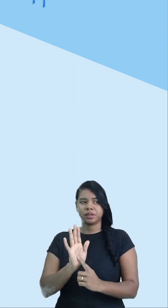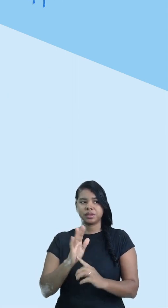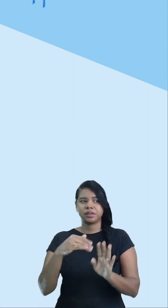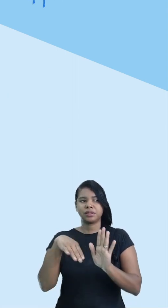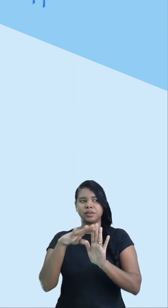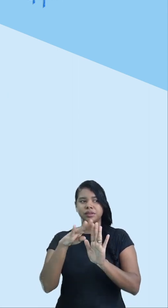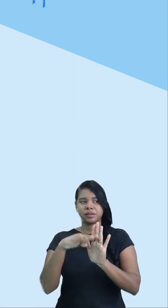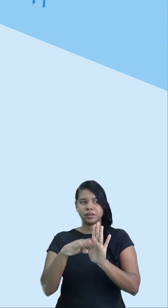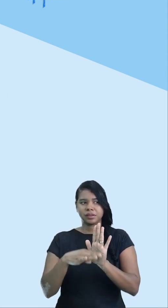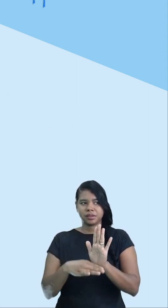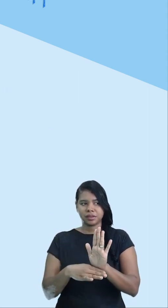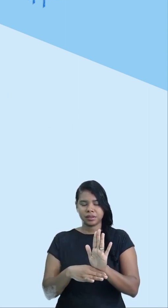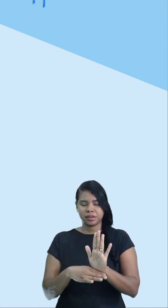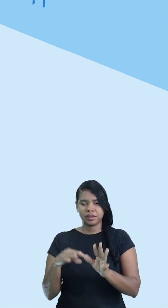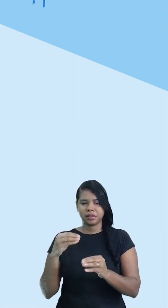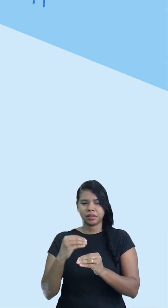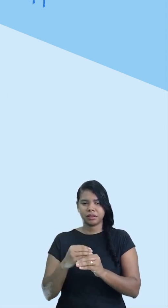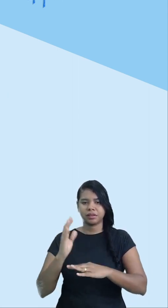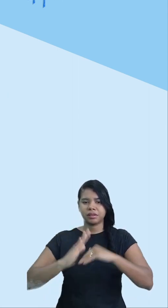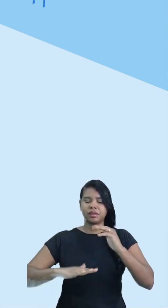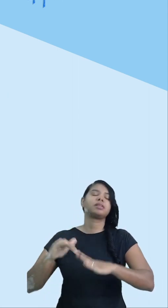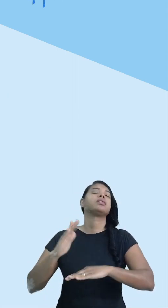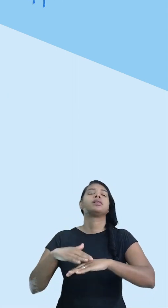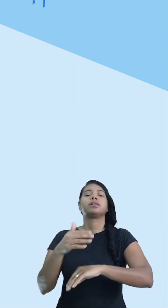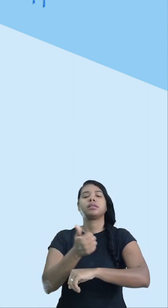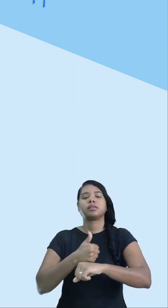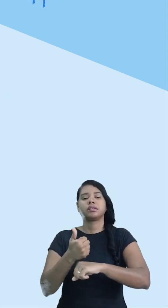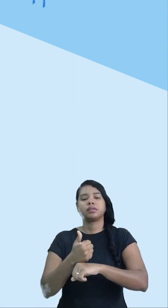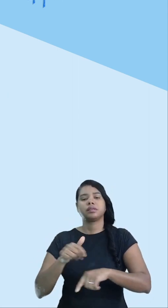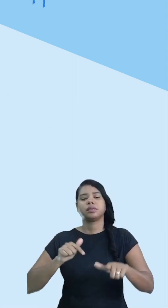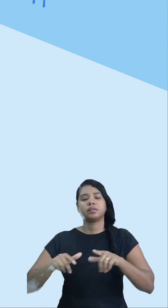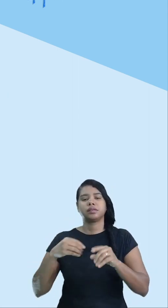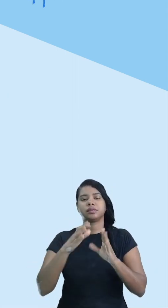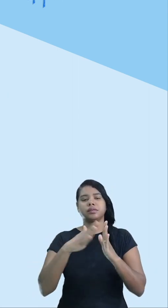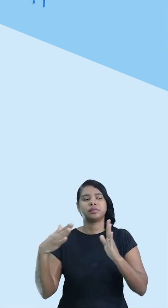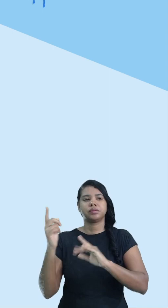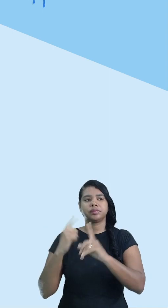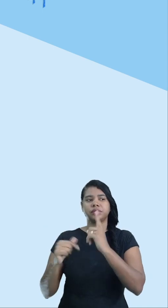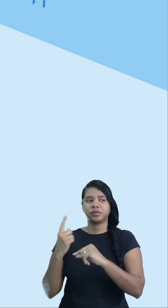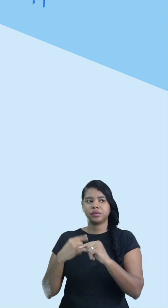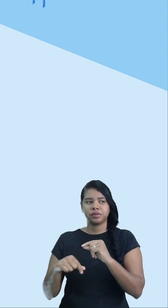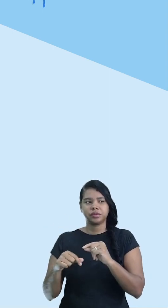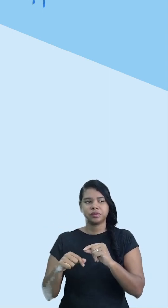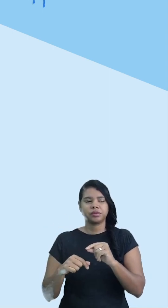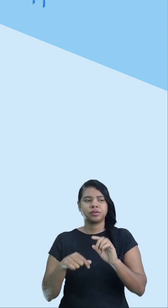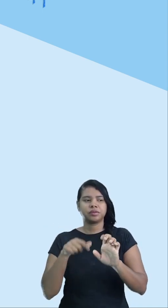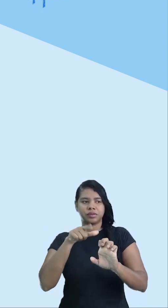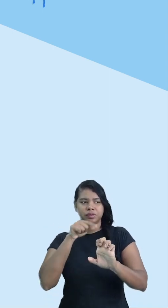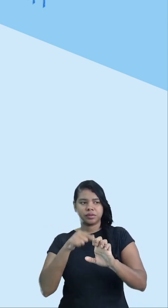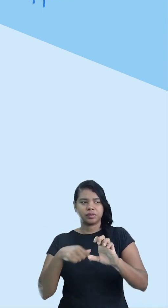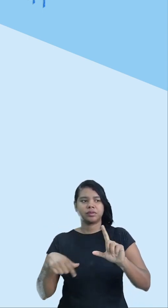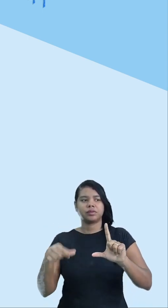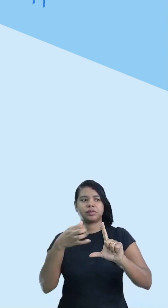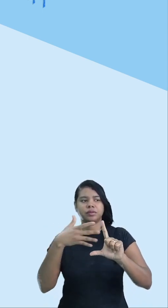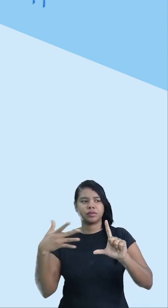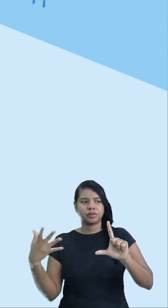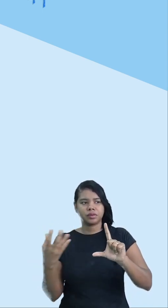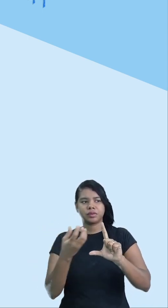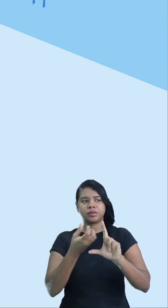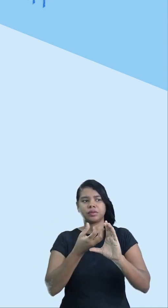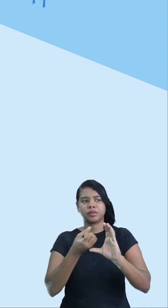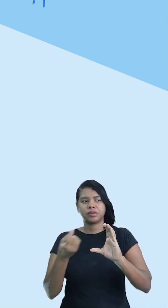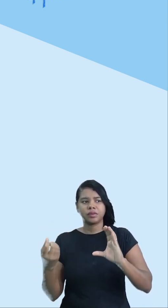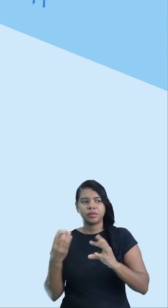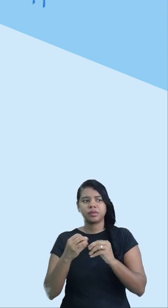catálogo. Então, tem profissionais, professor, trabalhando da biblioteconomia em empresas como a Netflix, Google. Tem